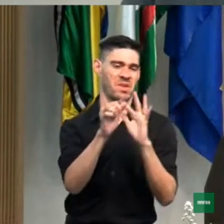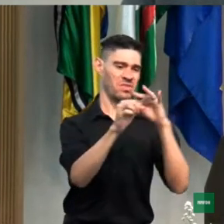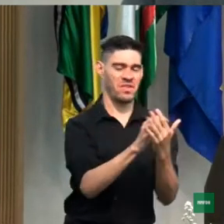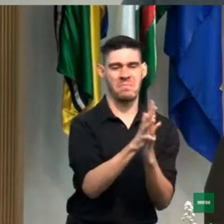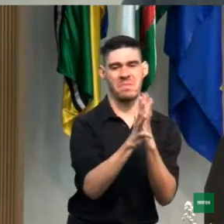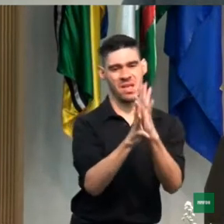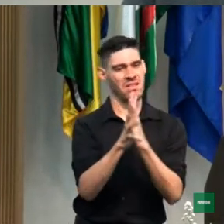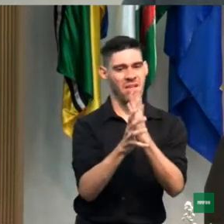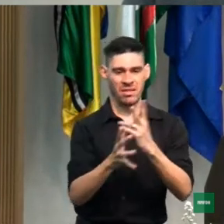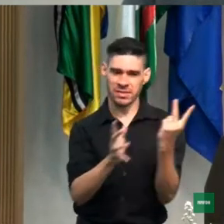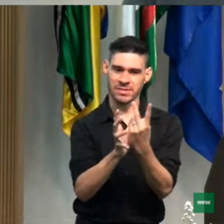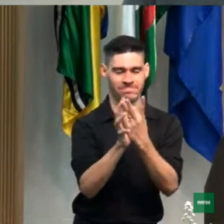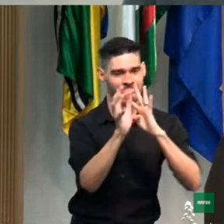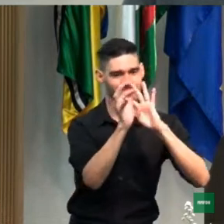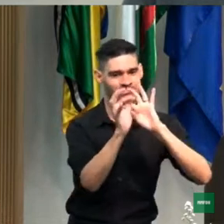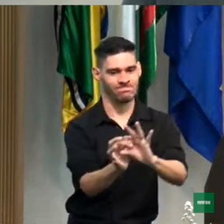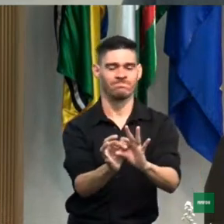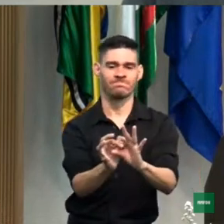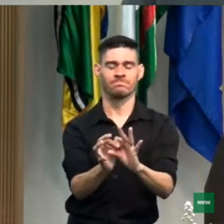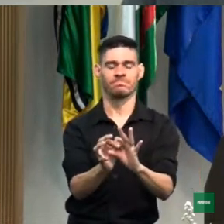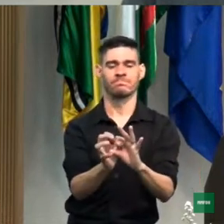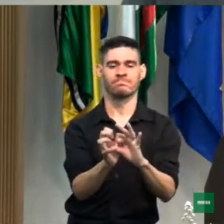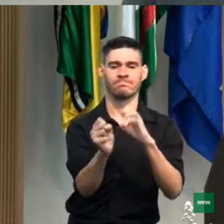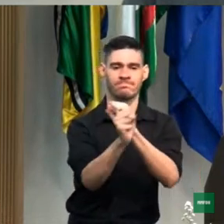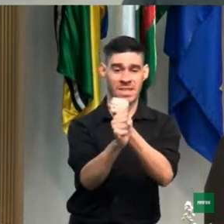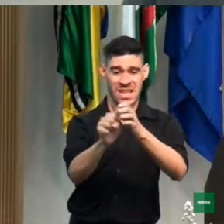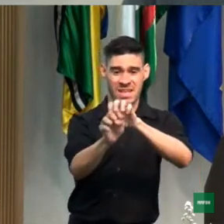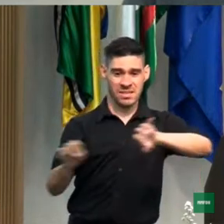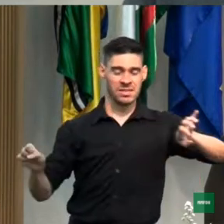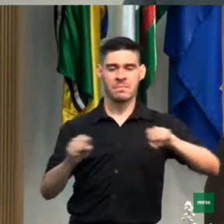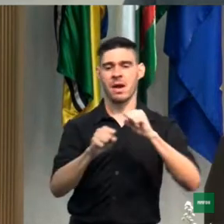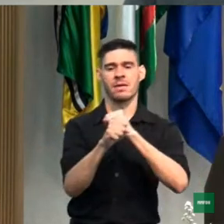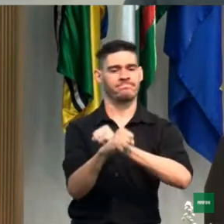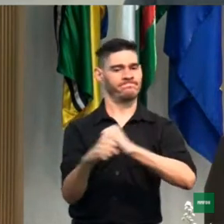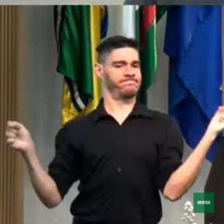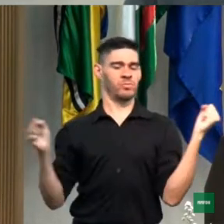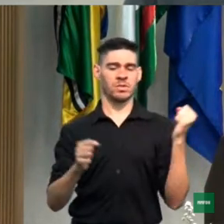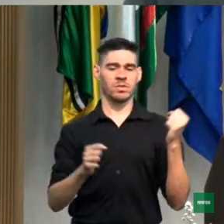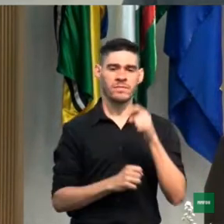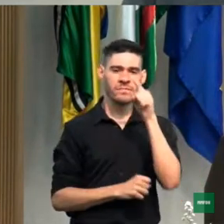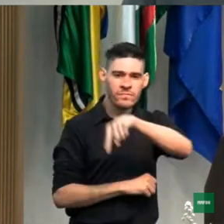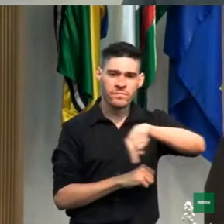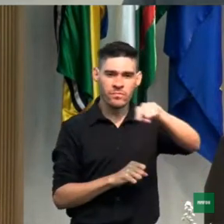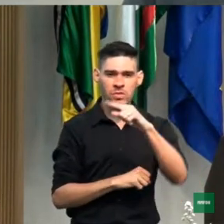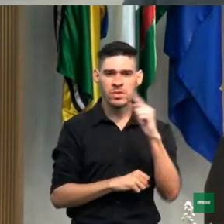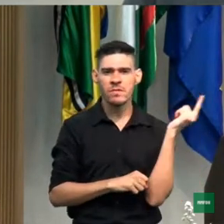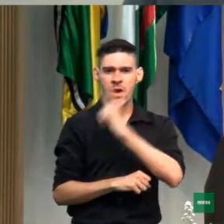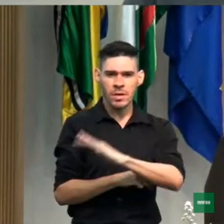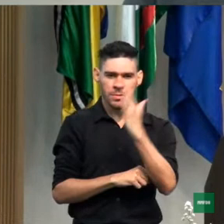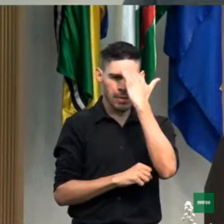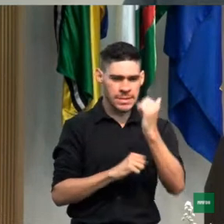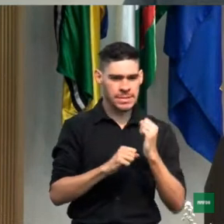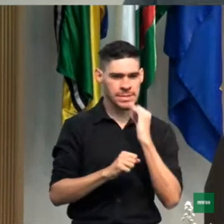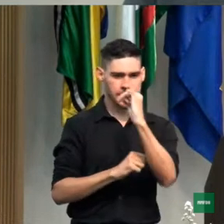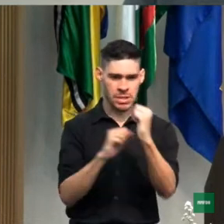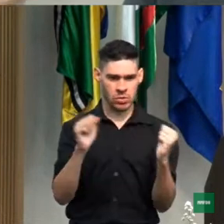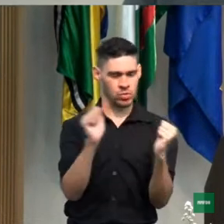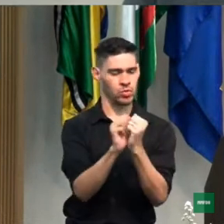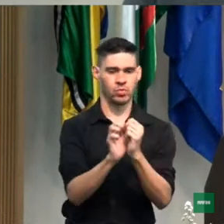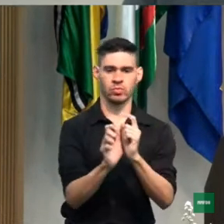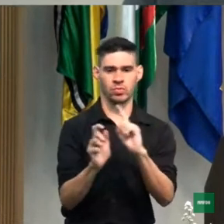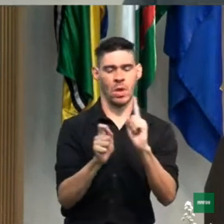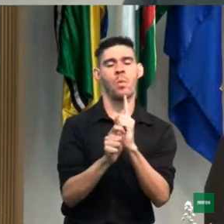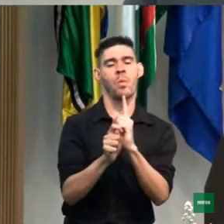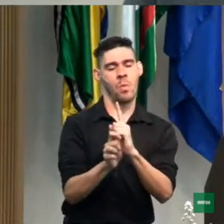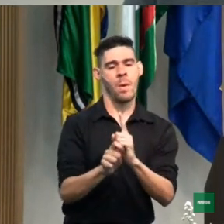dá. Vocês não vão ter sucesso se vocês não estiverem conosco junto, cuidando de família. E quem está